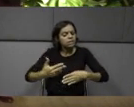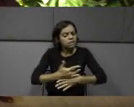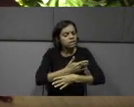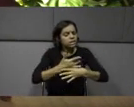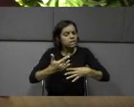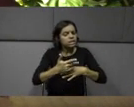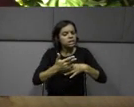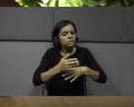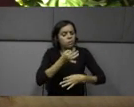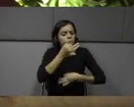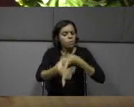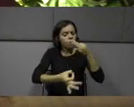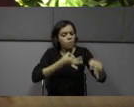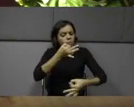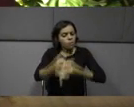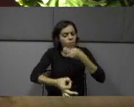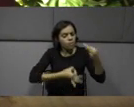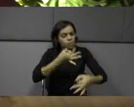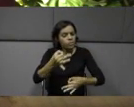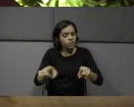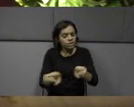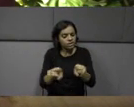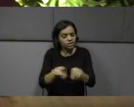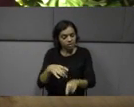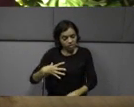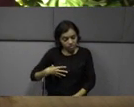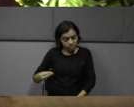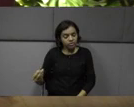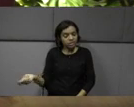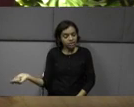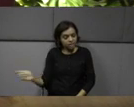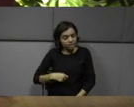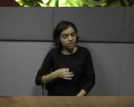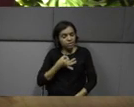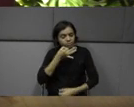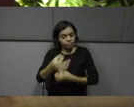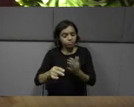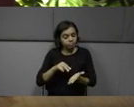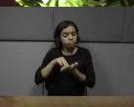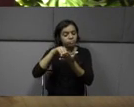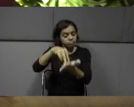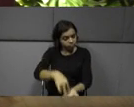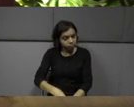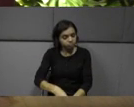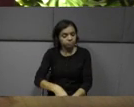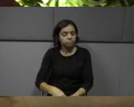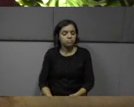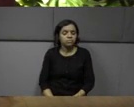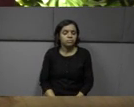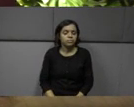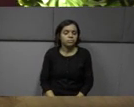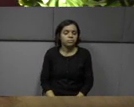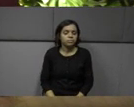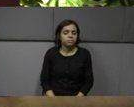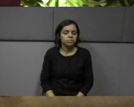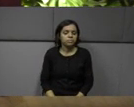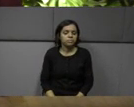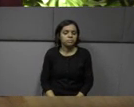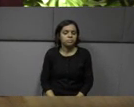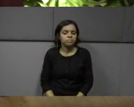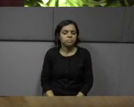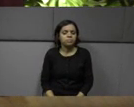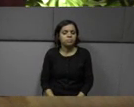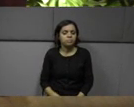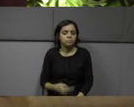obviamente as suas crias estão diretamente relacionadas a essa essa condicionante é o outro limite